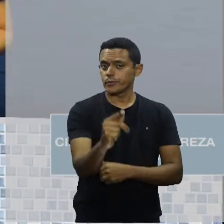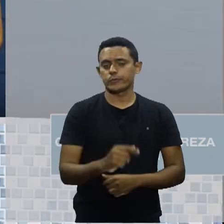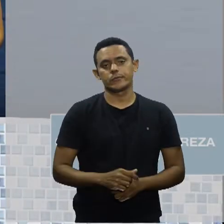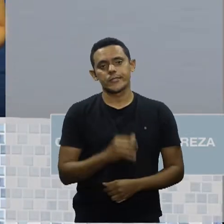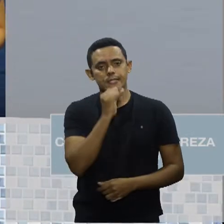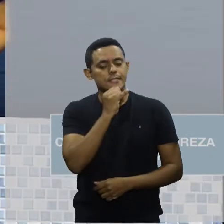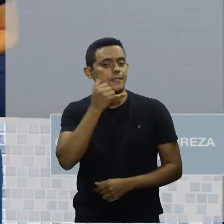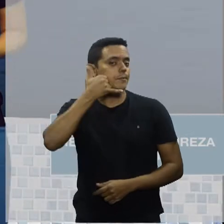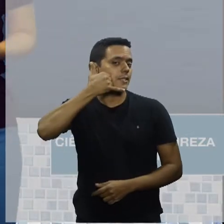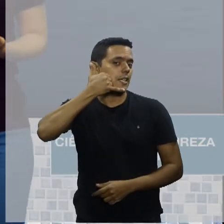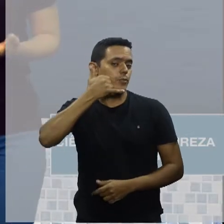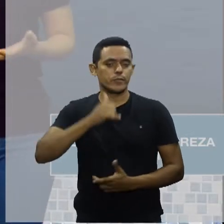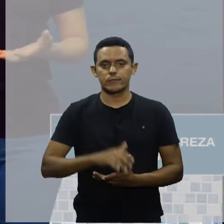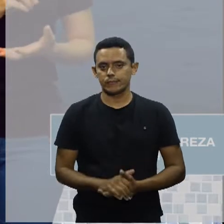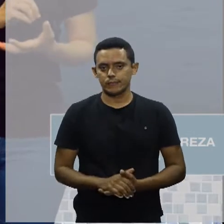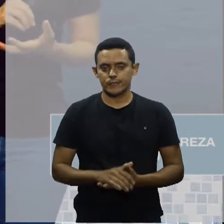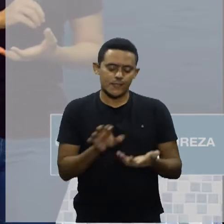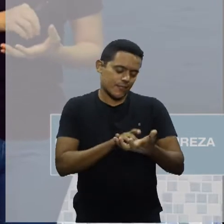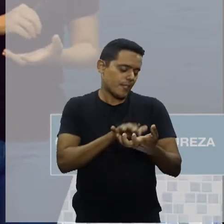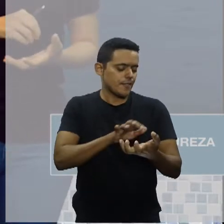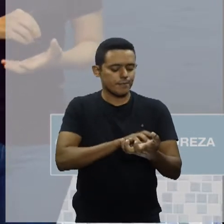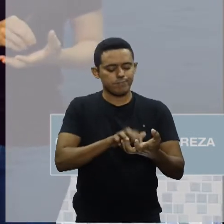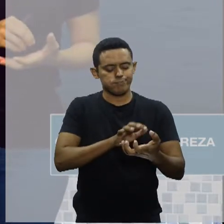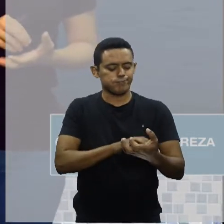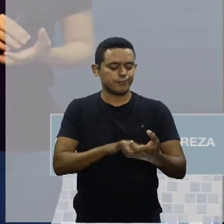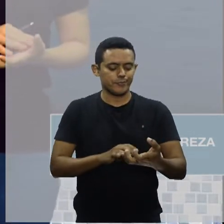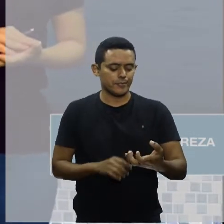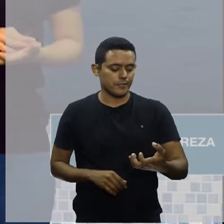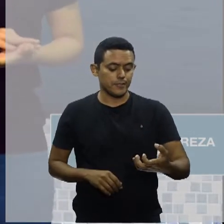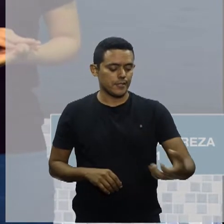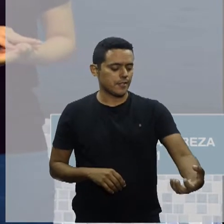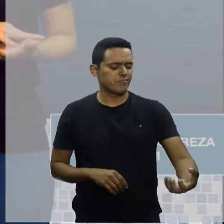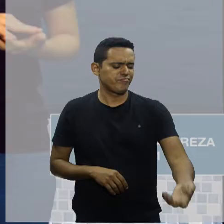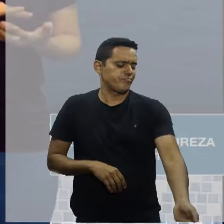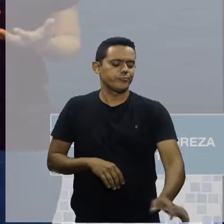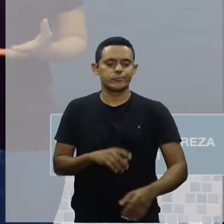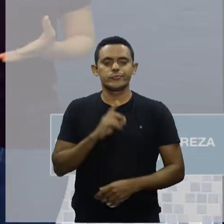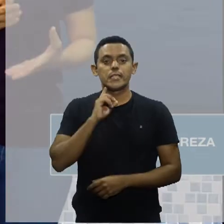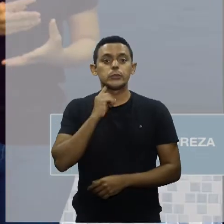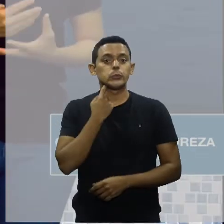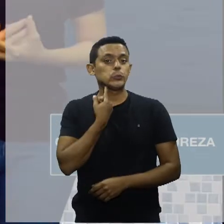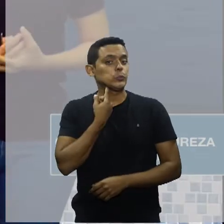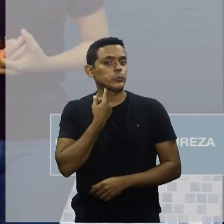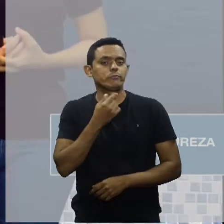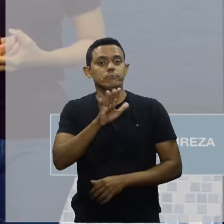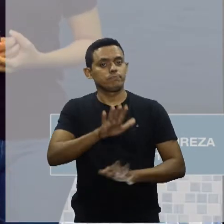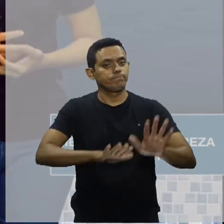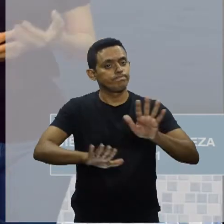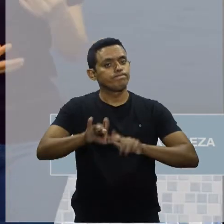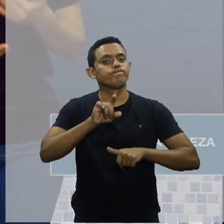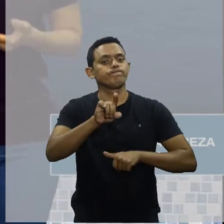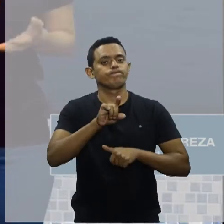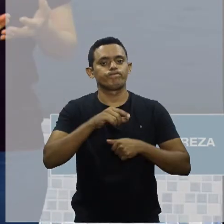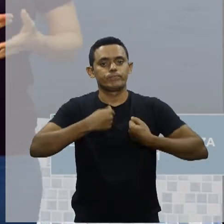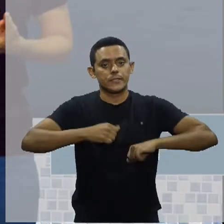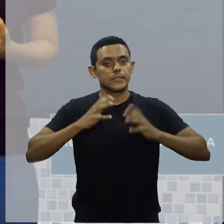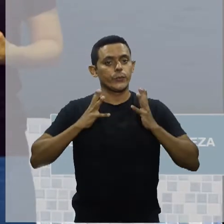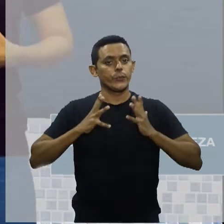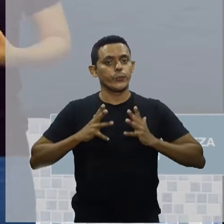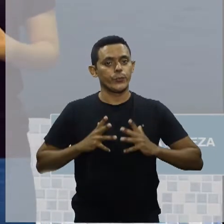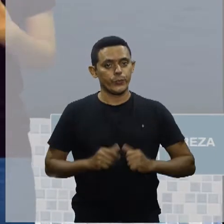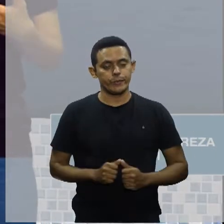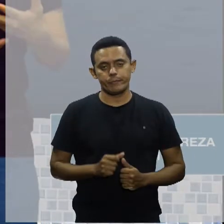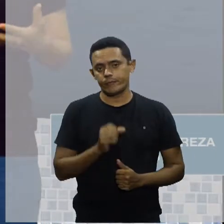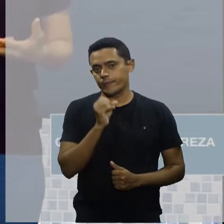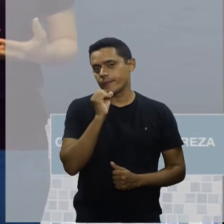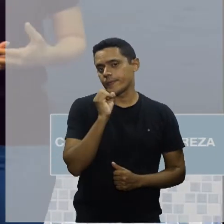que foi colocado o álcool em gel, né? Então, higienizar objetos pessoais e compras trazidas da